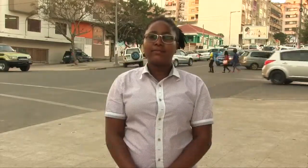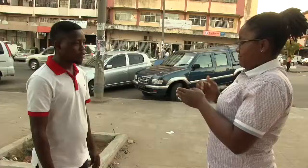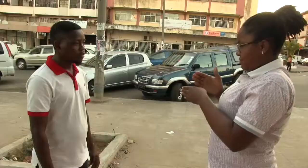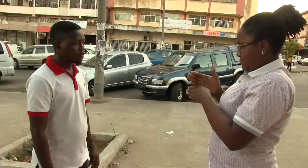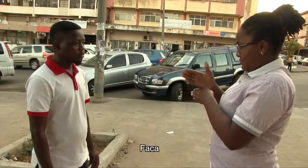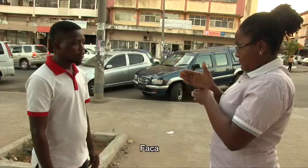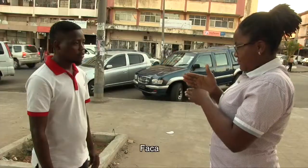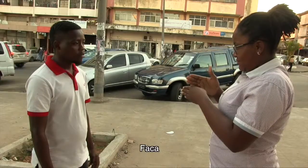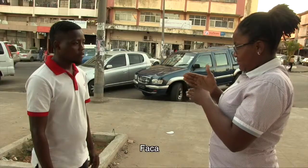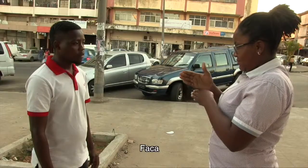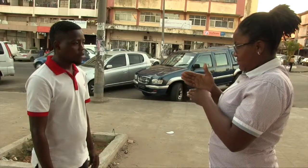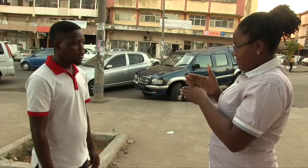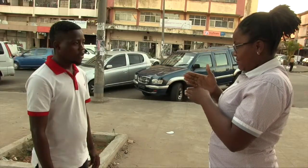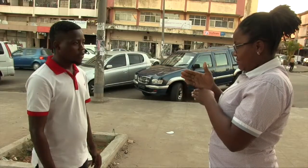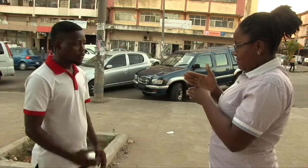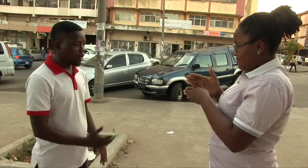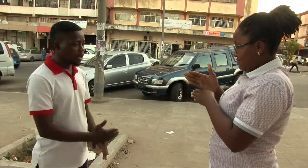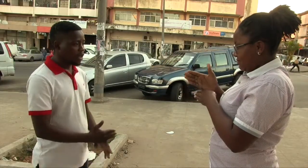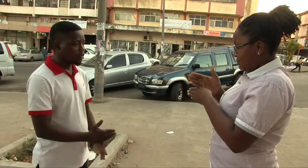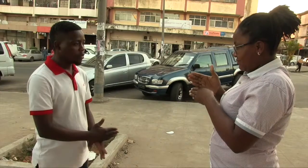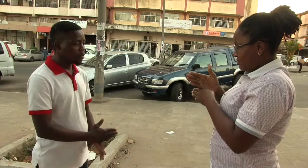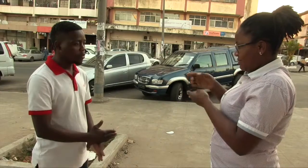cozinha. Faca.